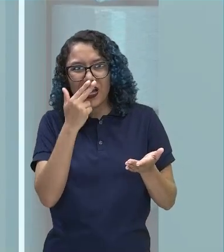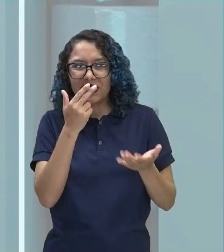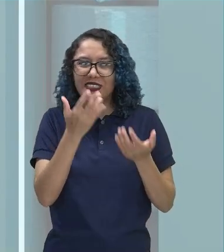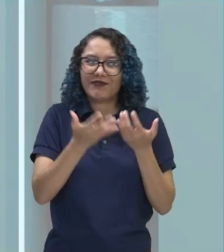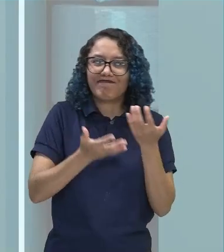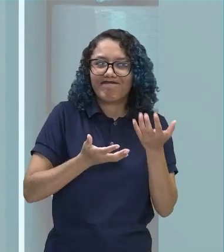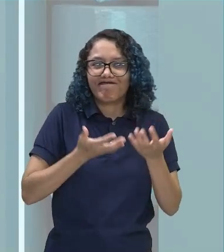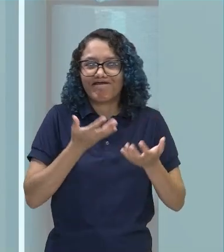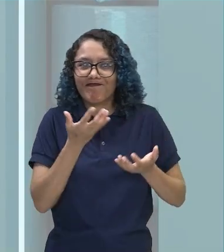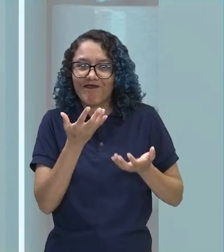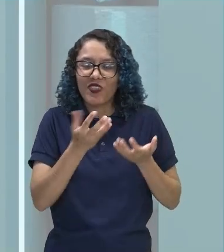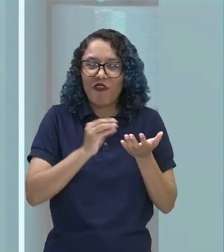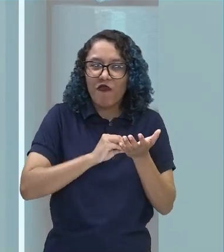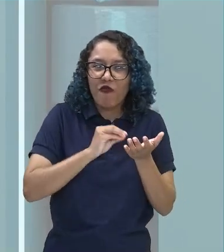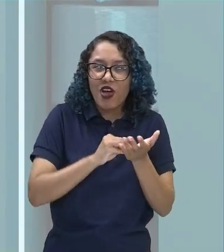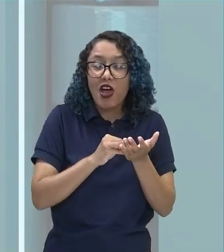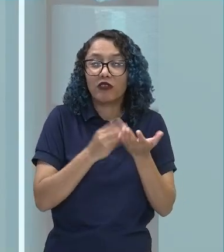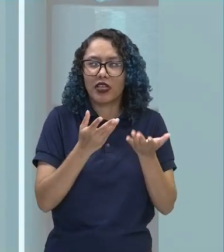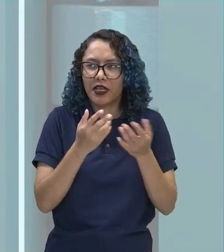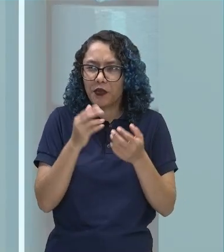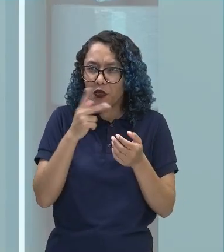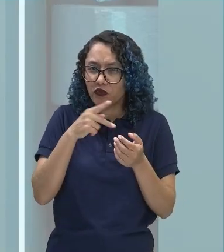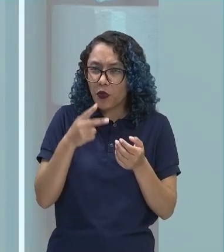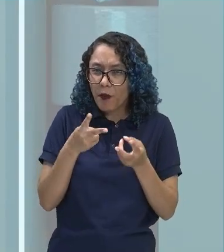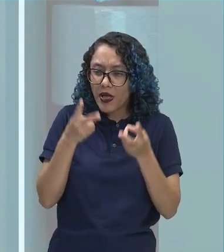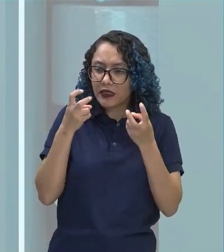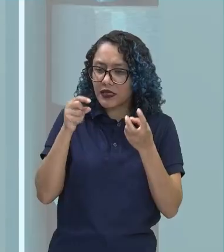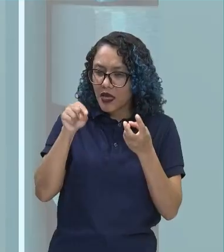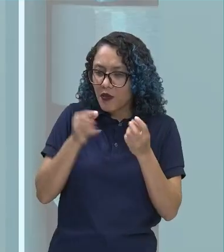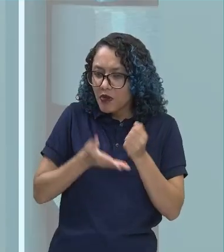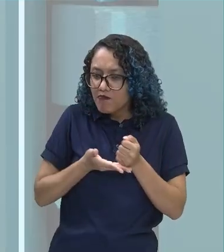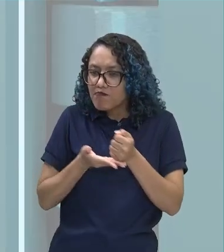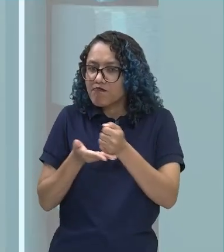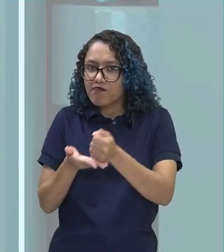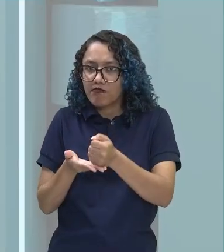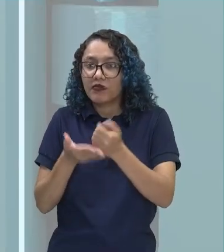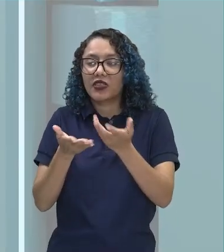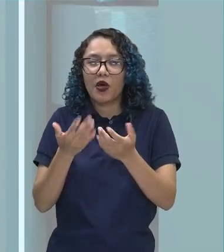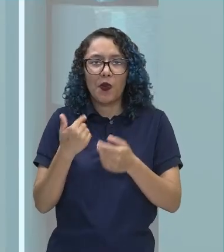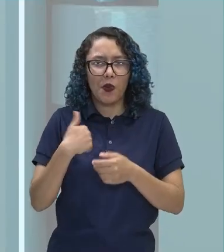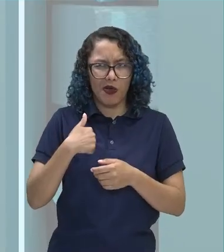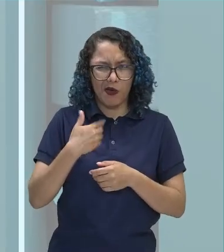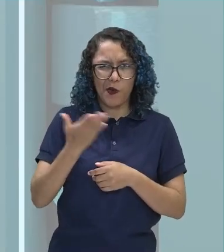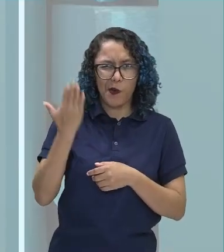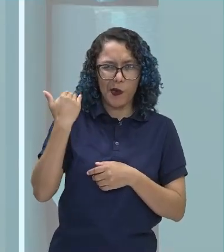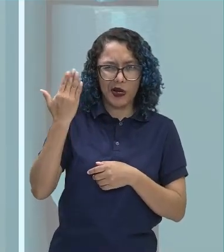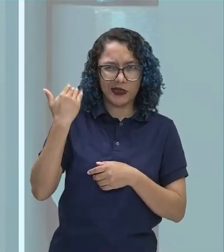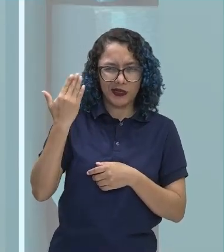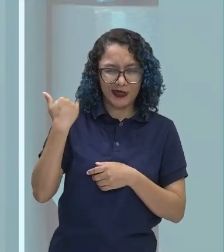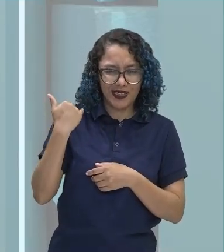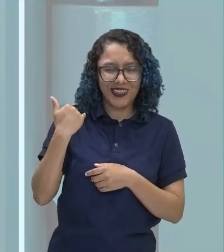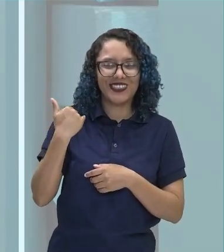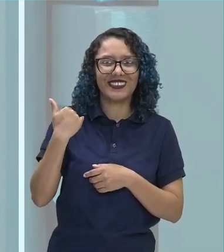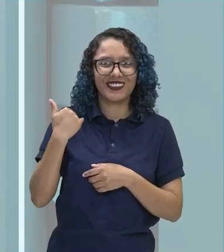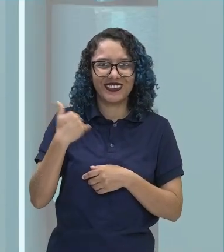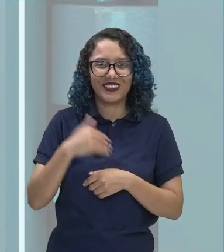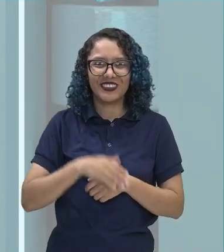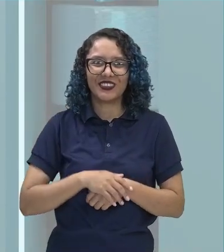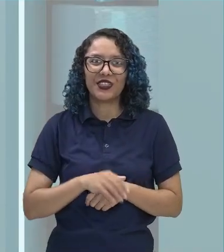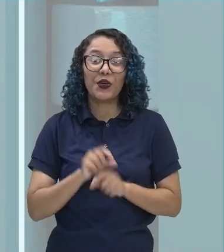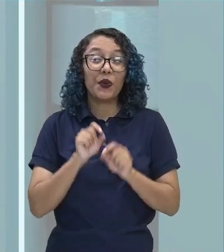já tenta ajudar, né? Antes, no meu tempo, não é tão distante assim,